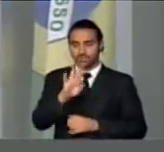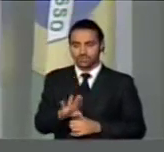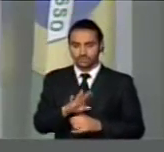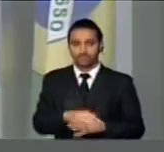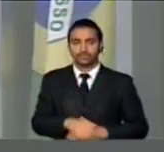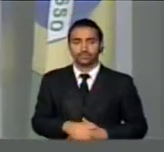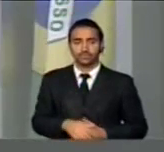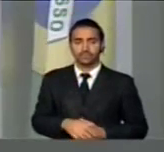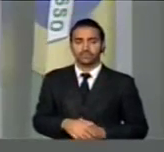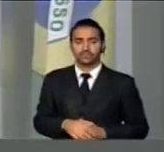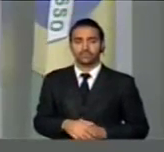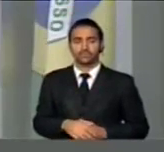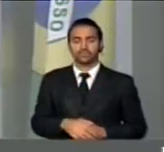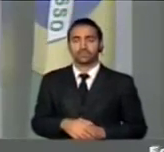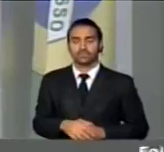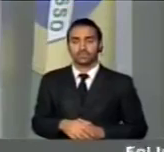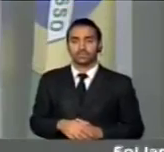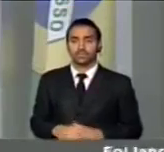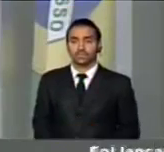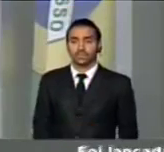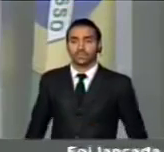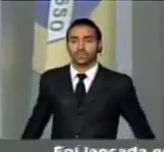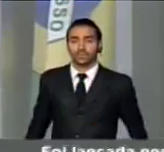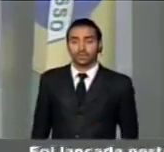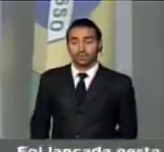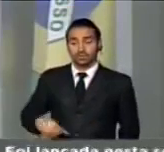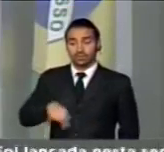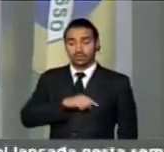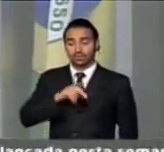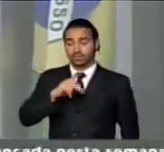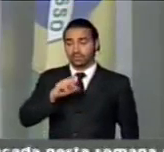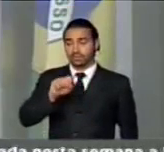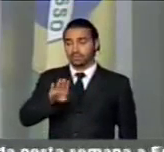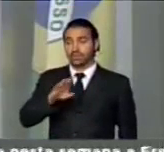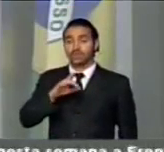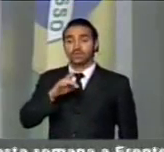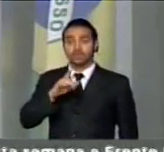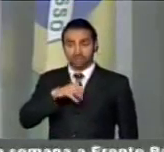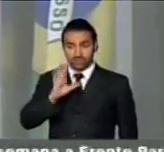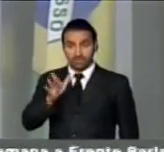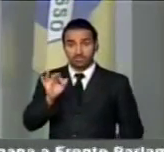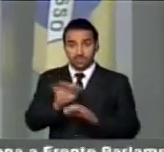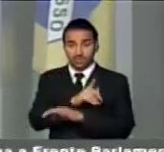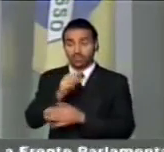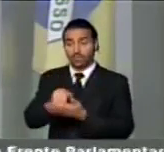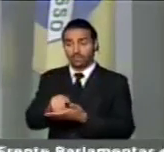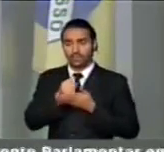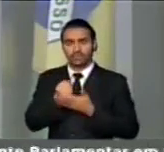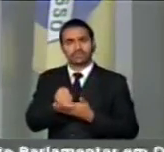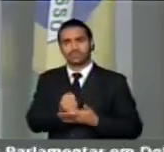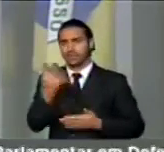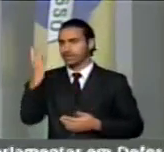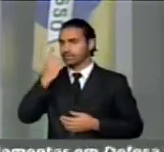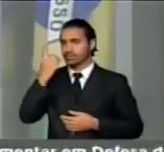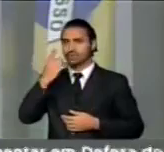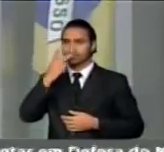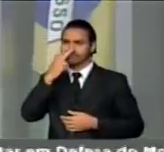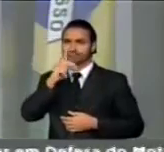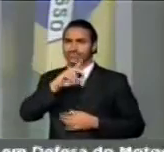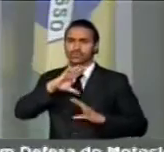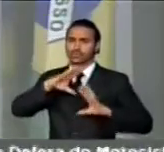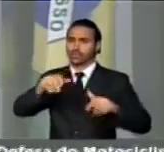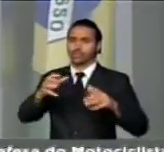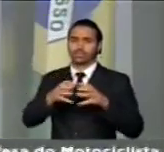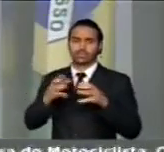E nesta empreitada, nós do PSDB tivemos o apoio de diversos parlamentares, eu diria de todos os